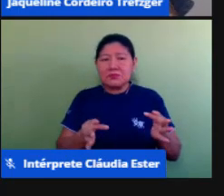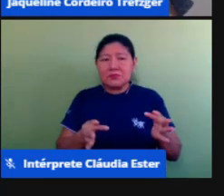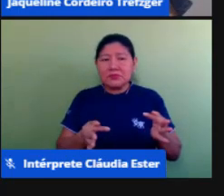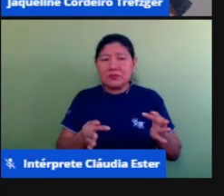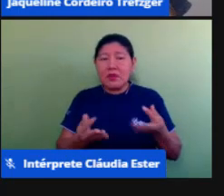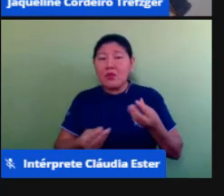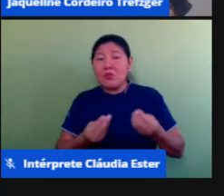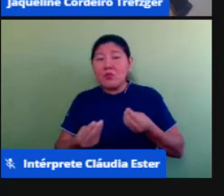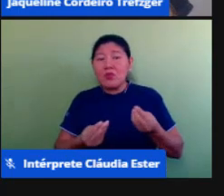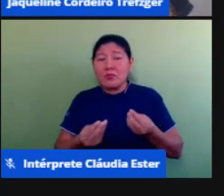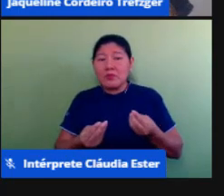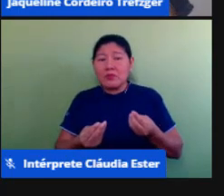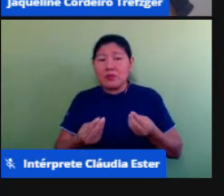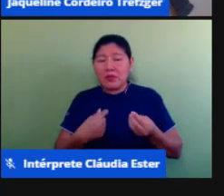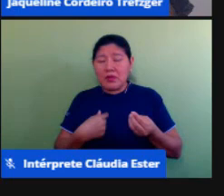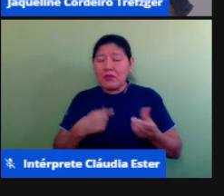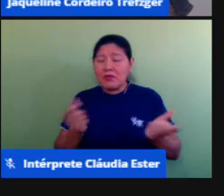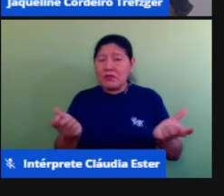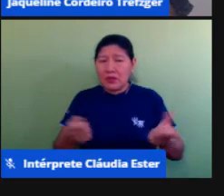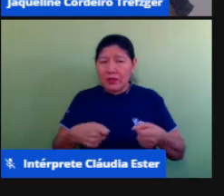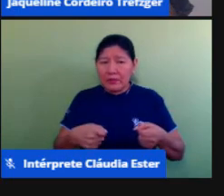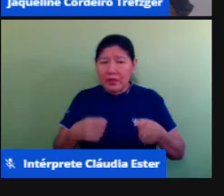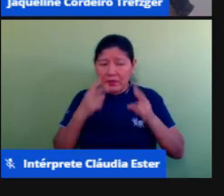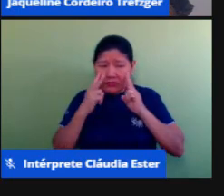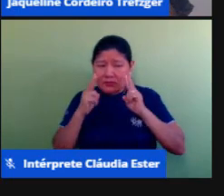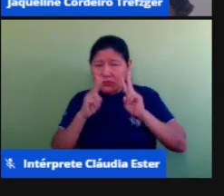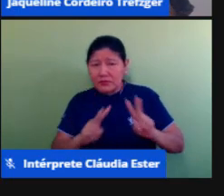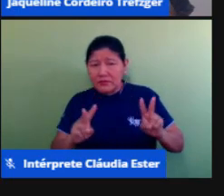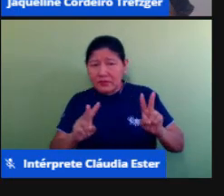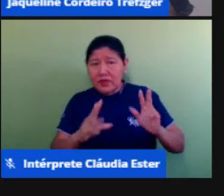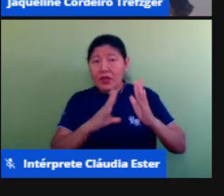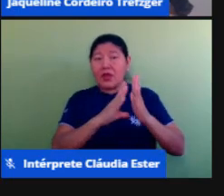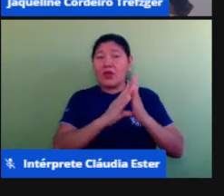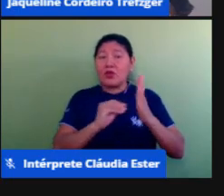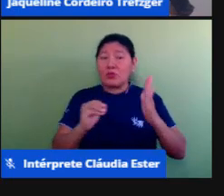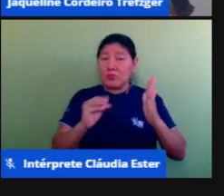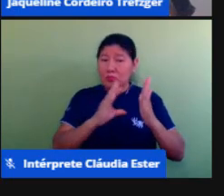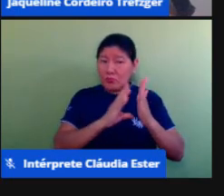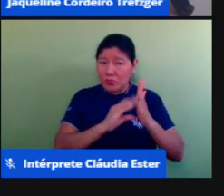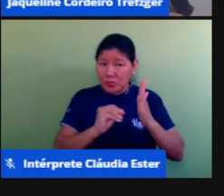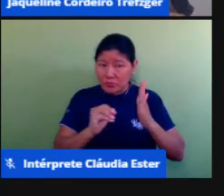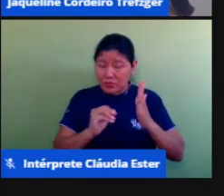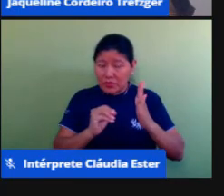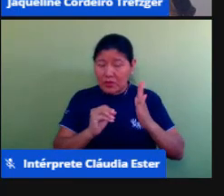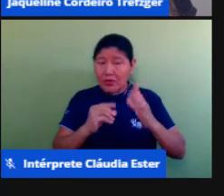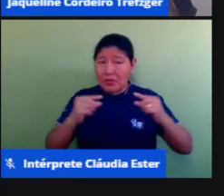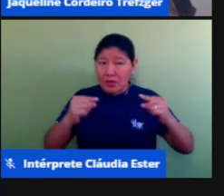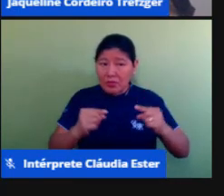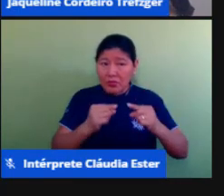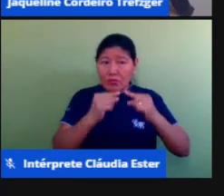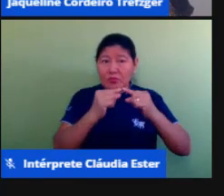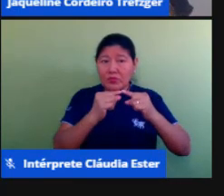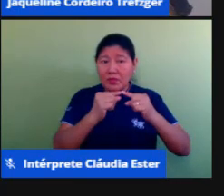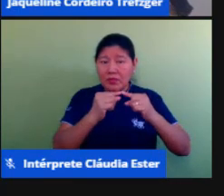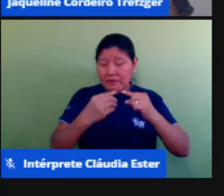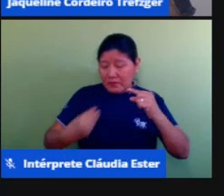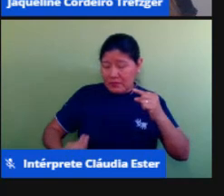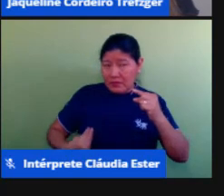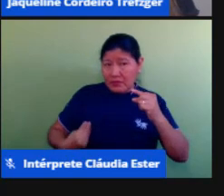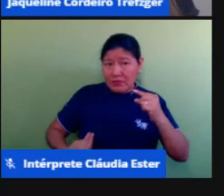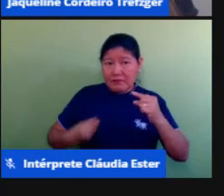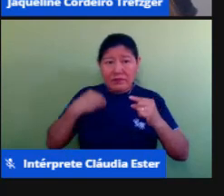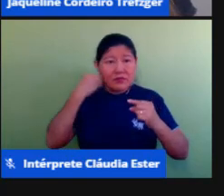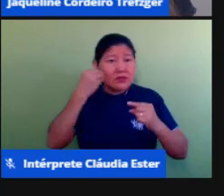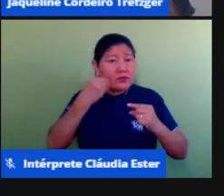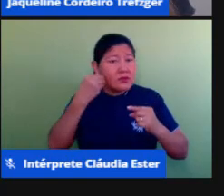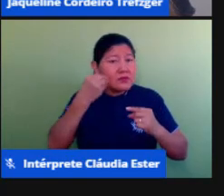dizer, eu posso estar dimensionando o modelo teórico de mundo, aquilo que o aluno está vivenciando, o